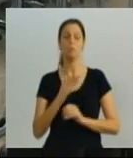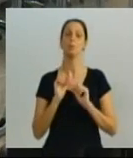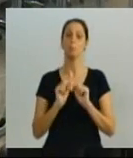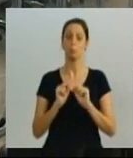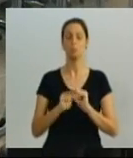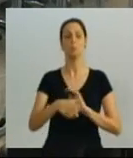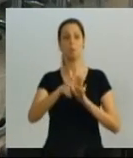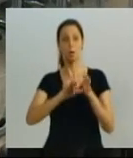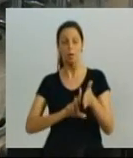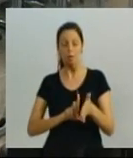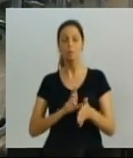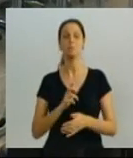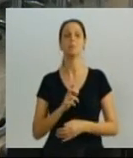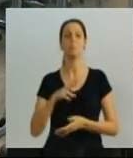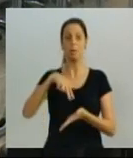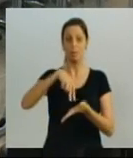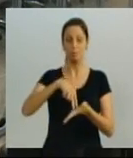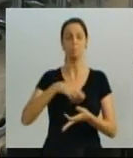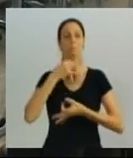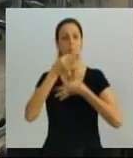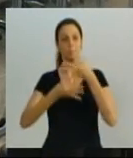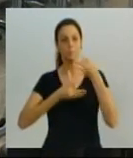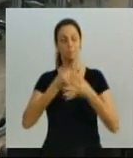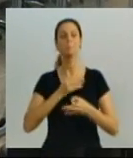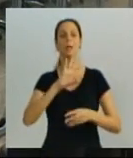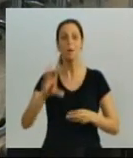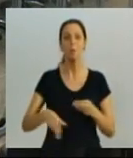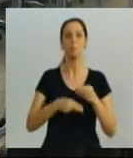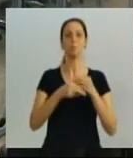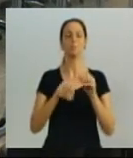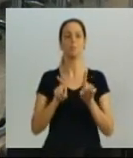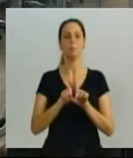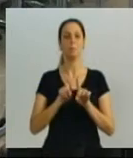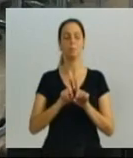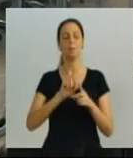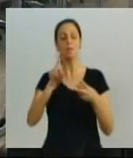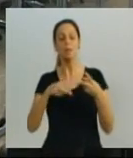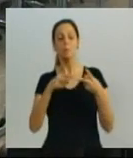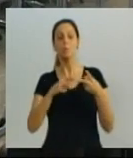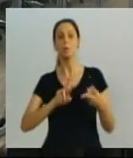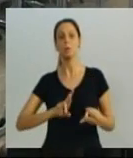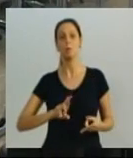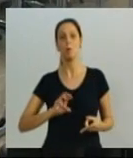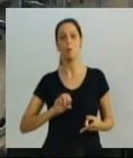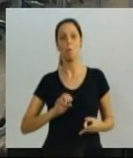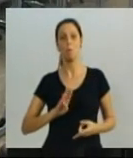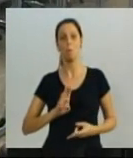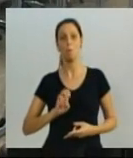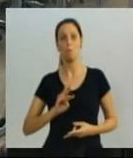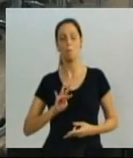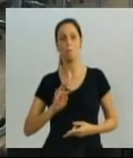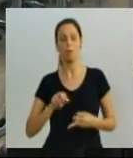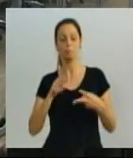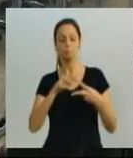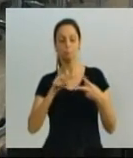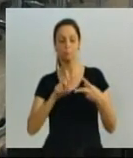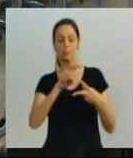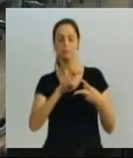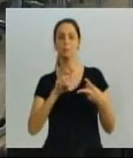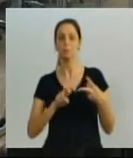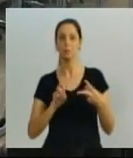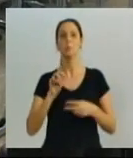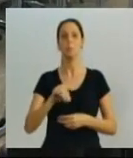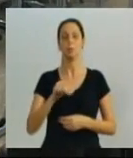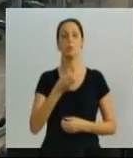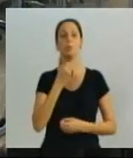pediu antecipadamente para dar a contribuição. Depois, o Roberto da Luz. 5 minutos também para ti. Muito